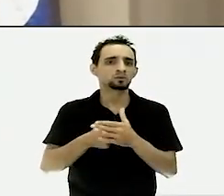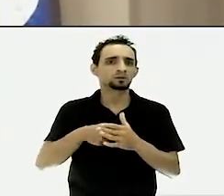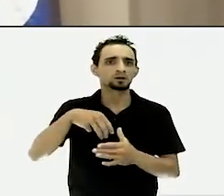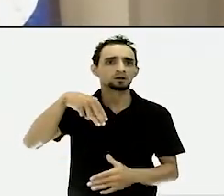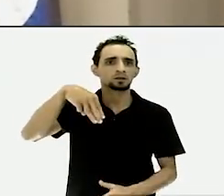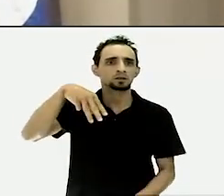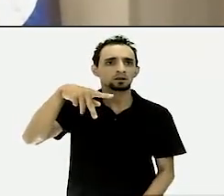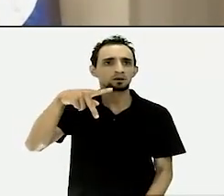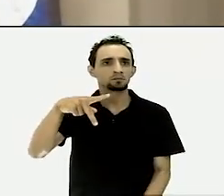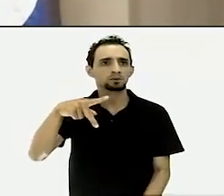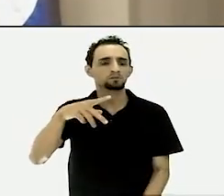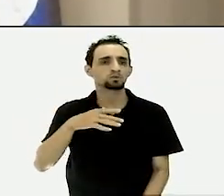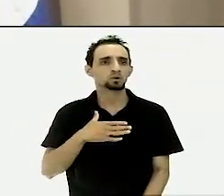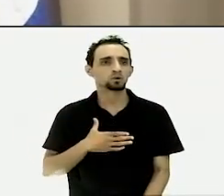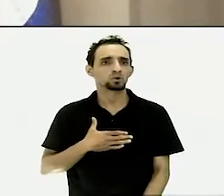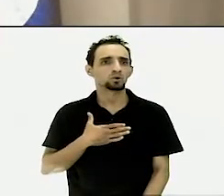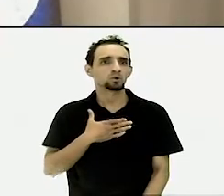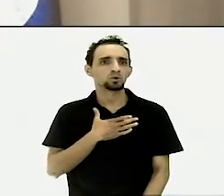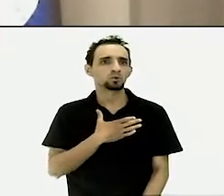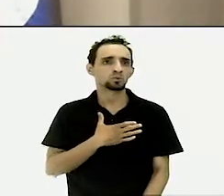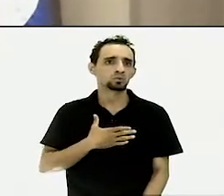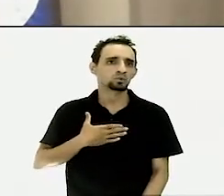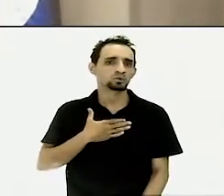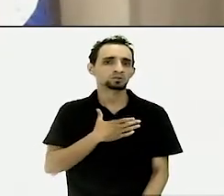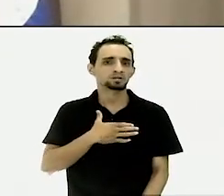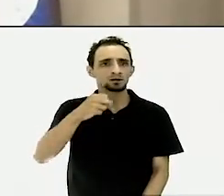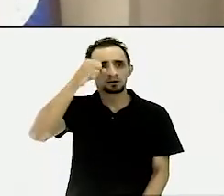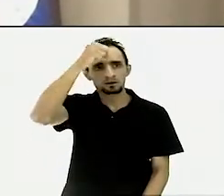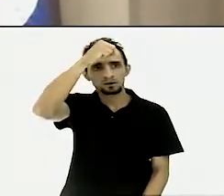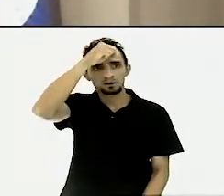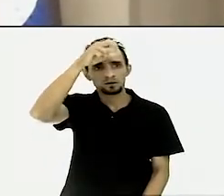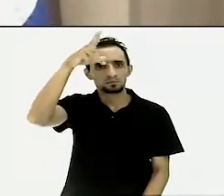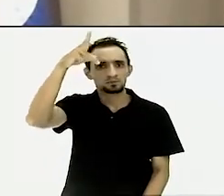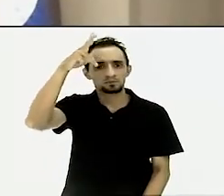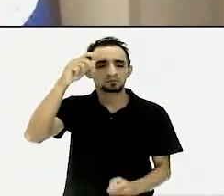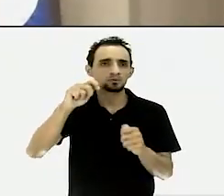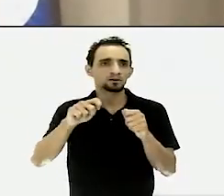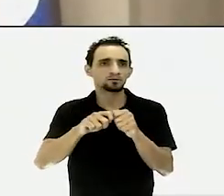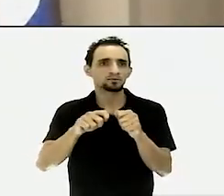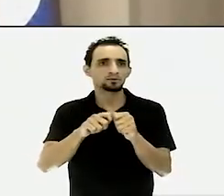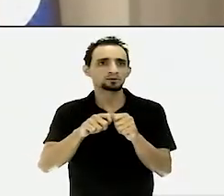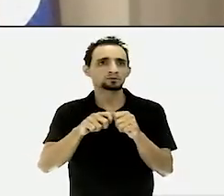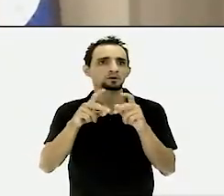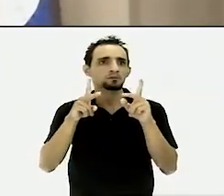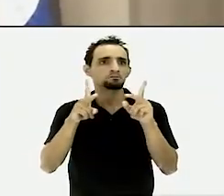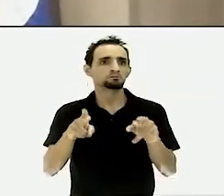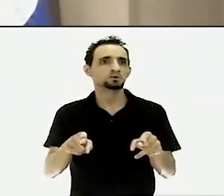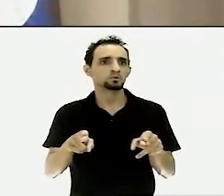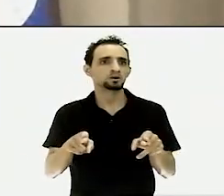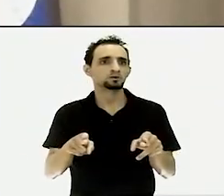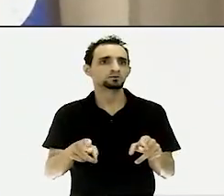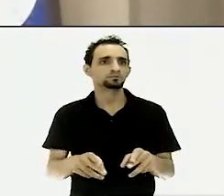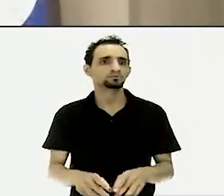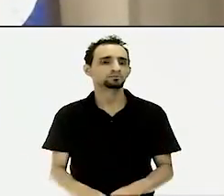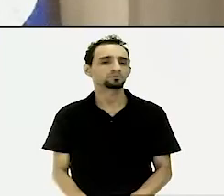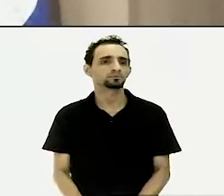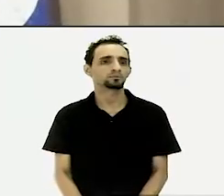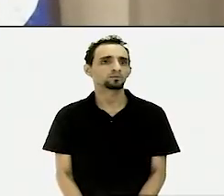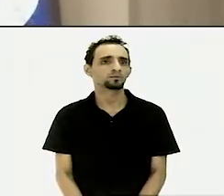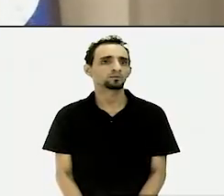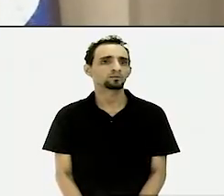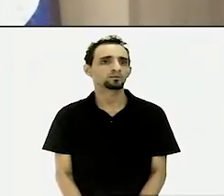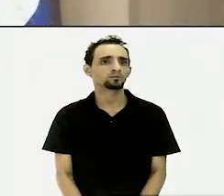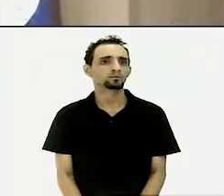eu gostaria aqui de deixar bem claro para a população, estamos trabalhando, estamos passando para o Poder Executivo o que está acontecendo. Pois não, vereador.